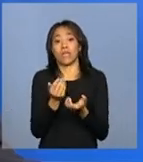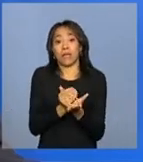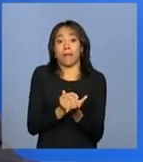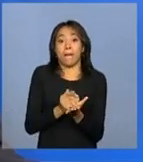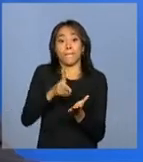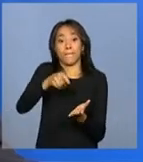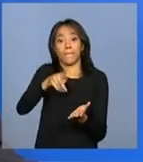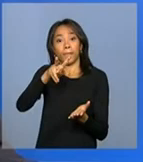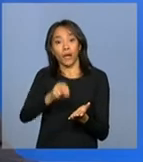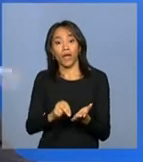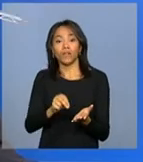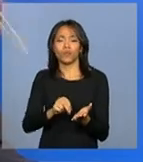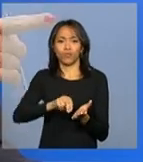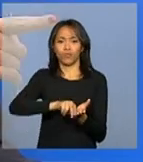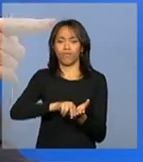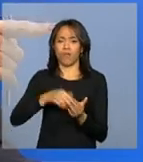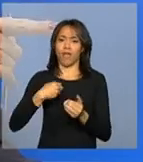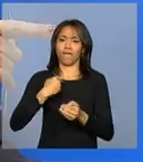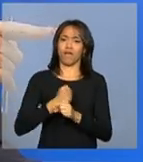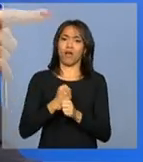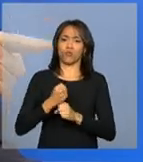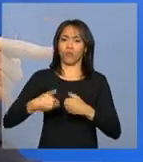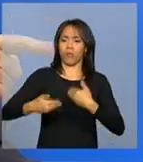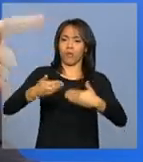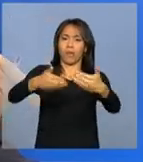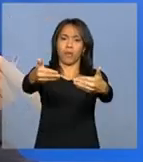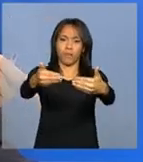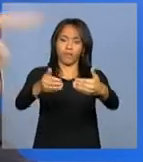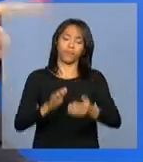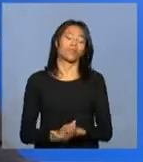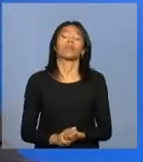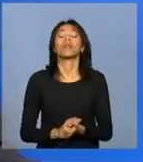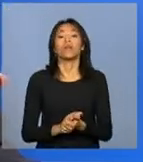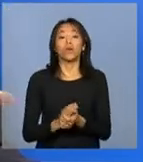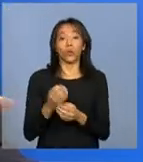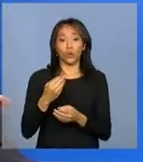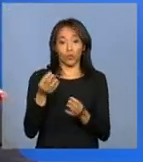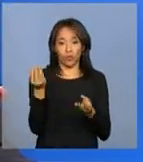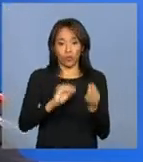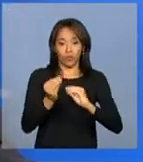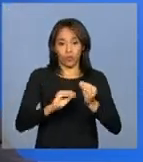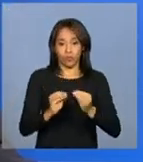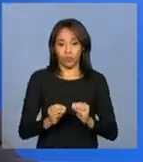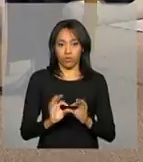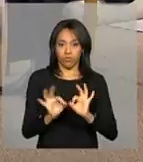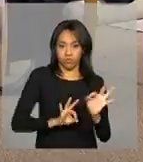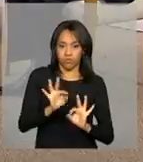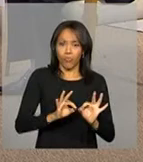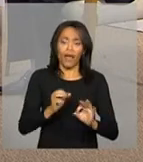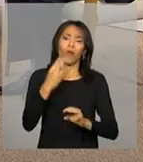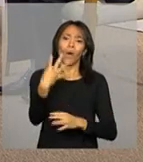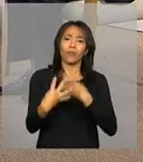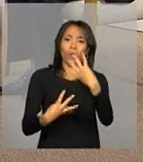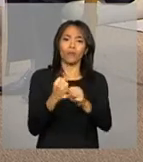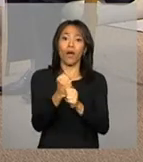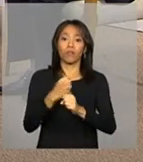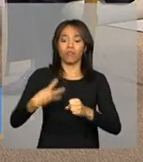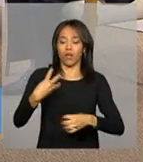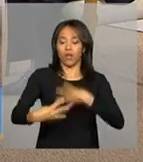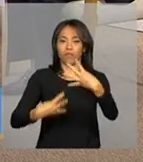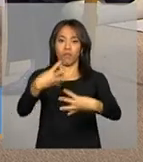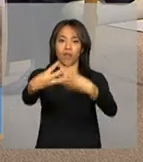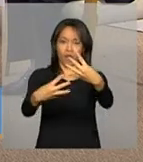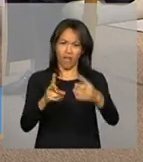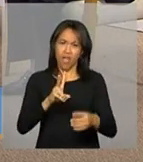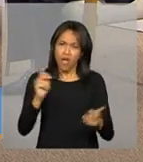também é os aliados dos planos plurianuais para os próximos quatro anos vai dar para os municípios